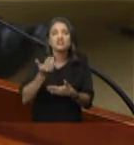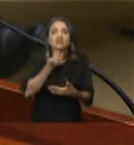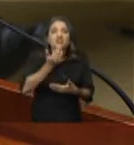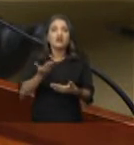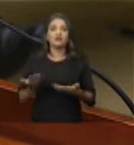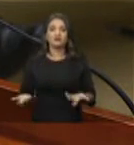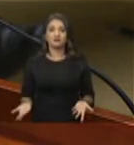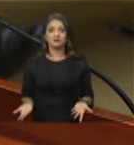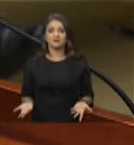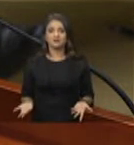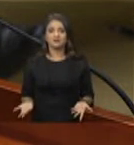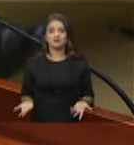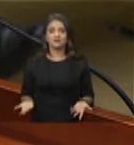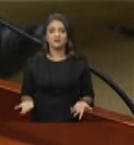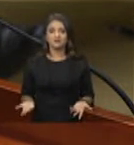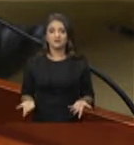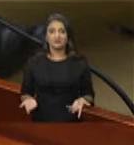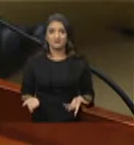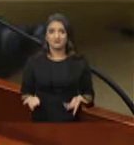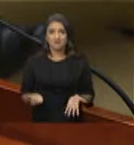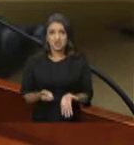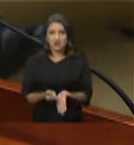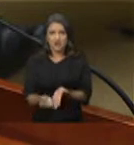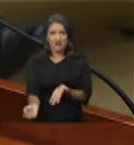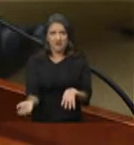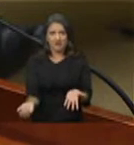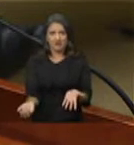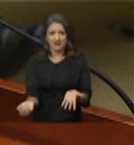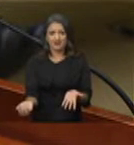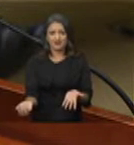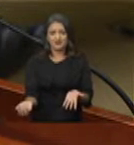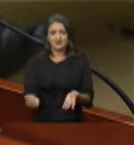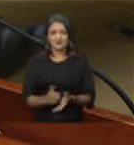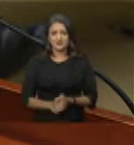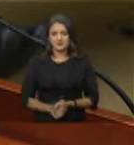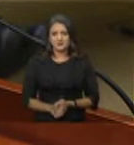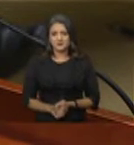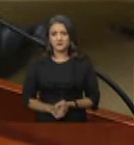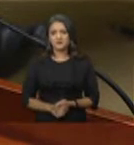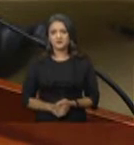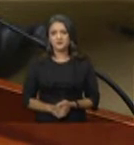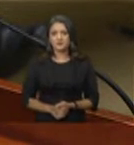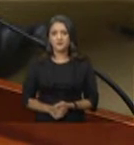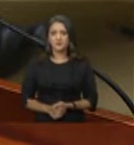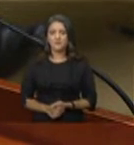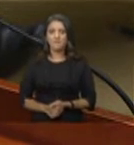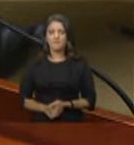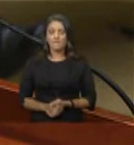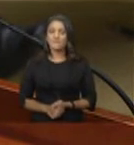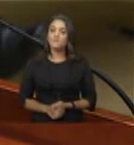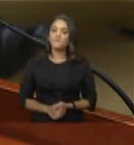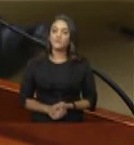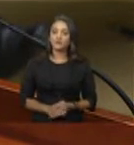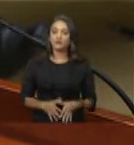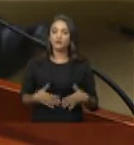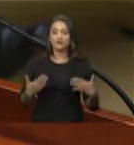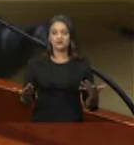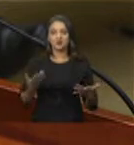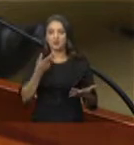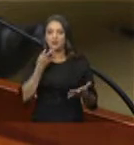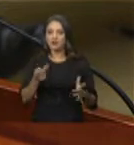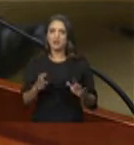não é mais ela já esgotou os seus efeitos contratos à constituição o argumento daí